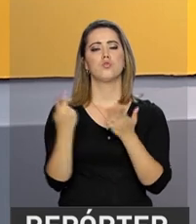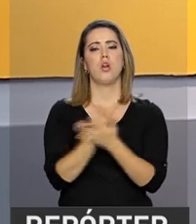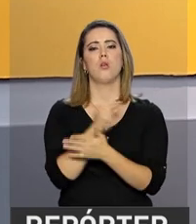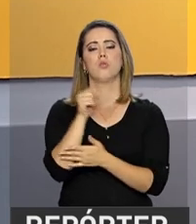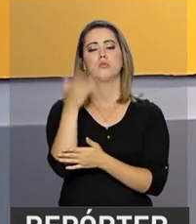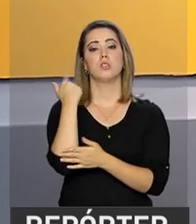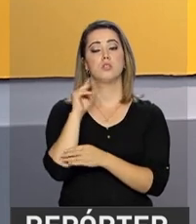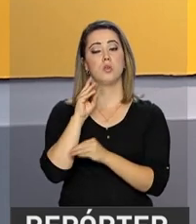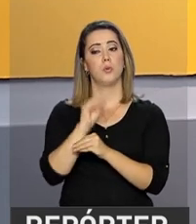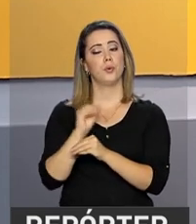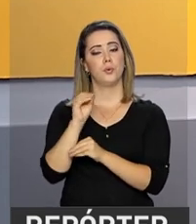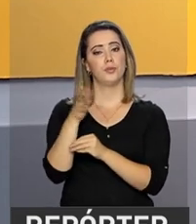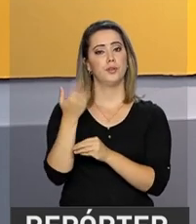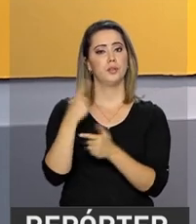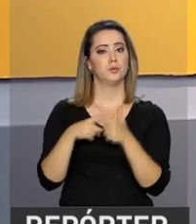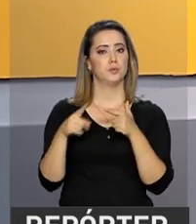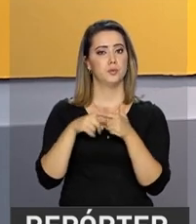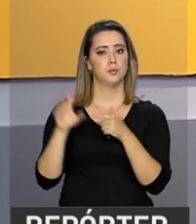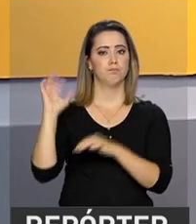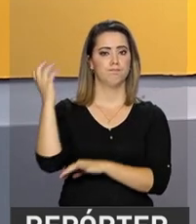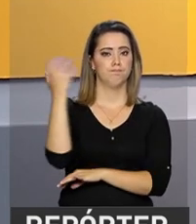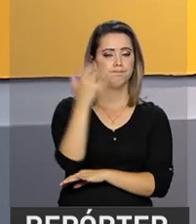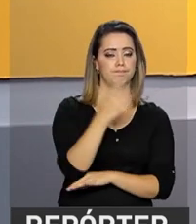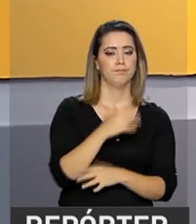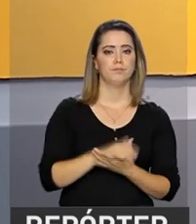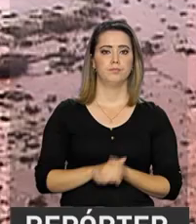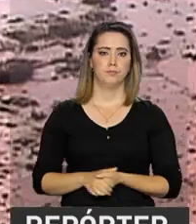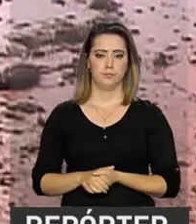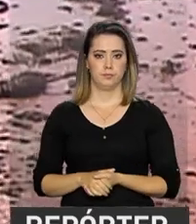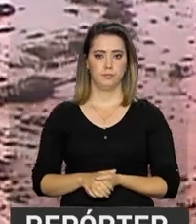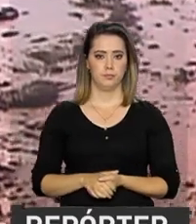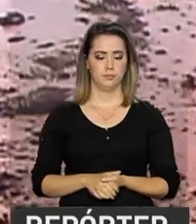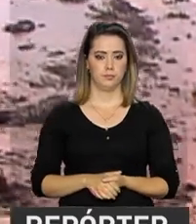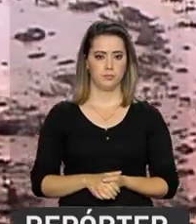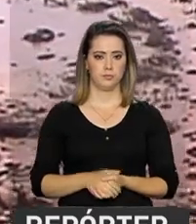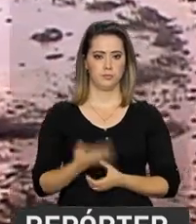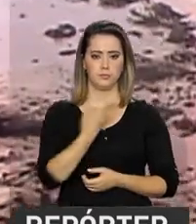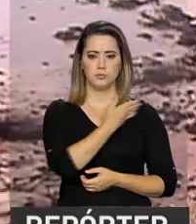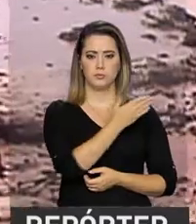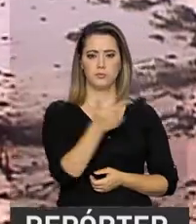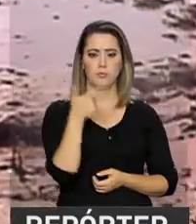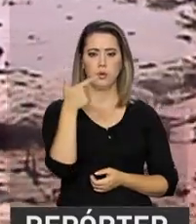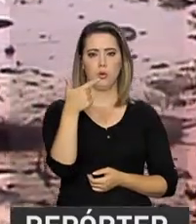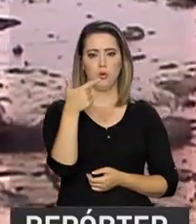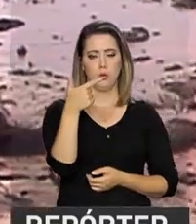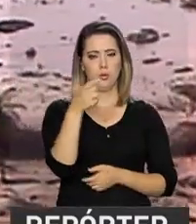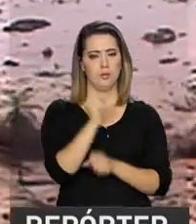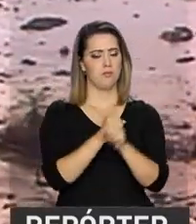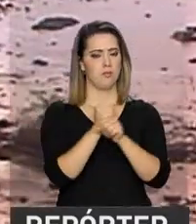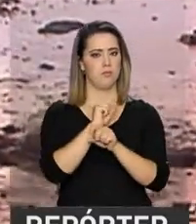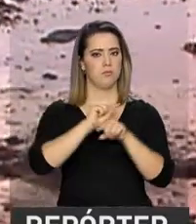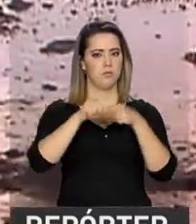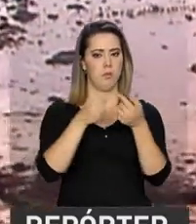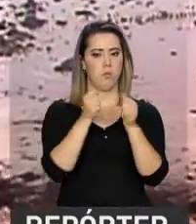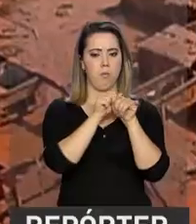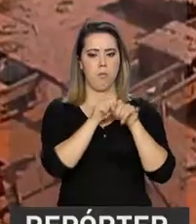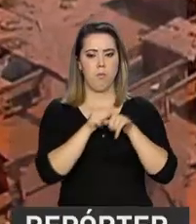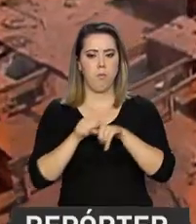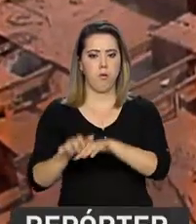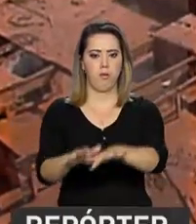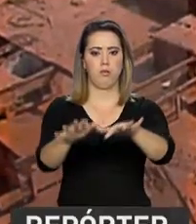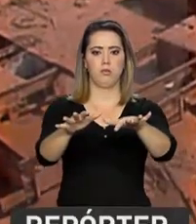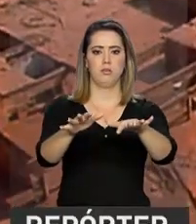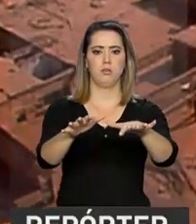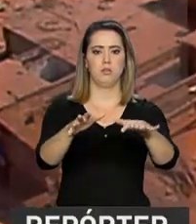para tentar reparar os danos no vale do rio doce quase dois anos depois do rompimento da barragem de